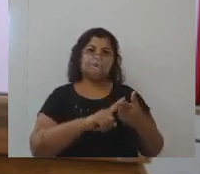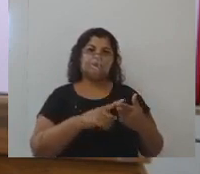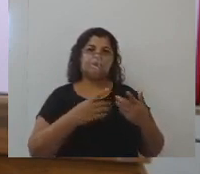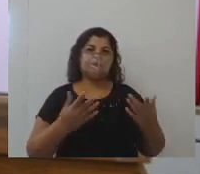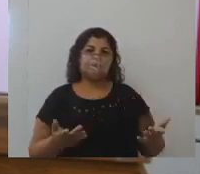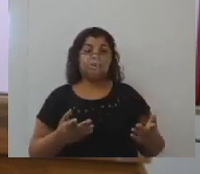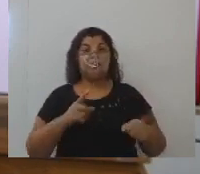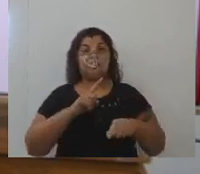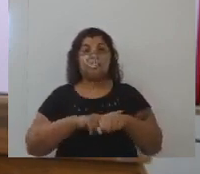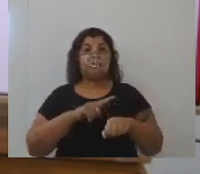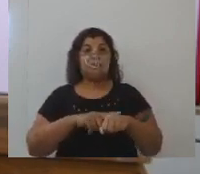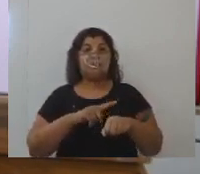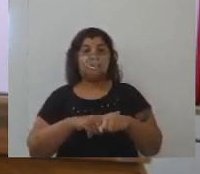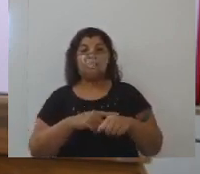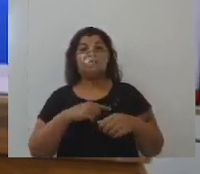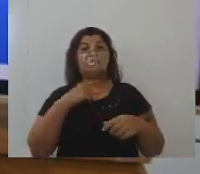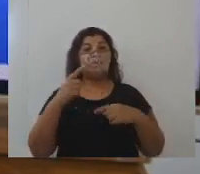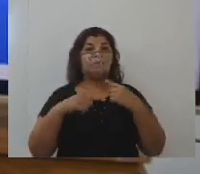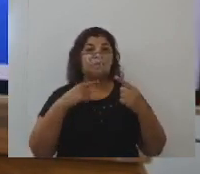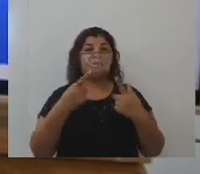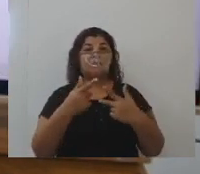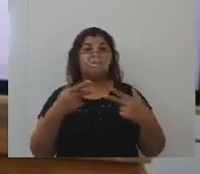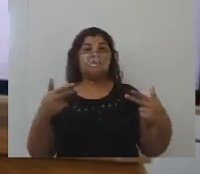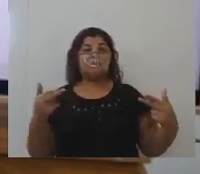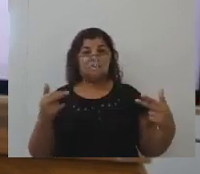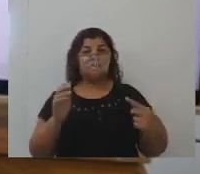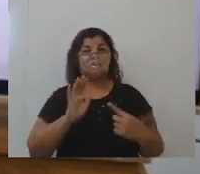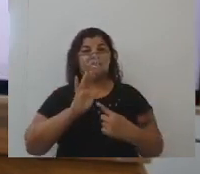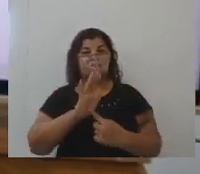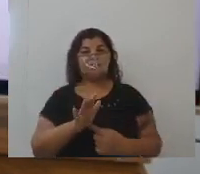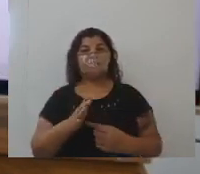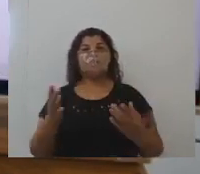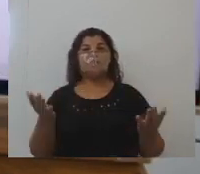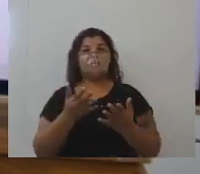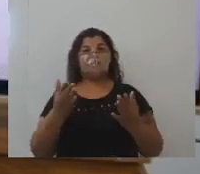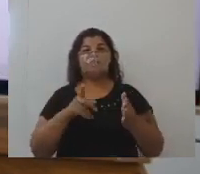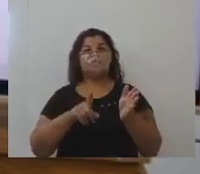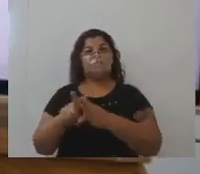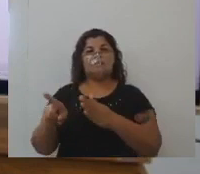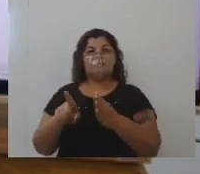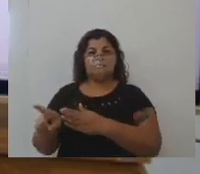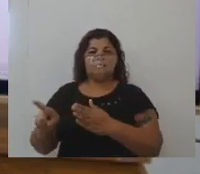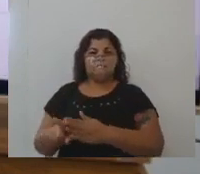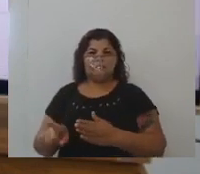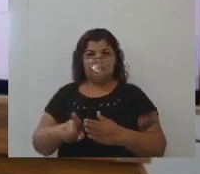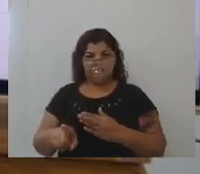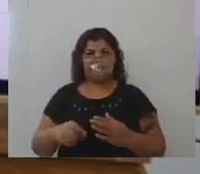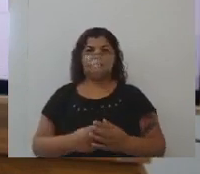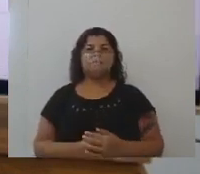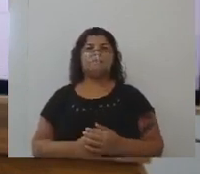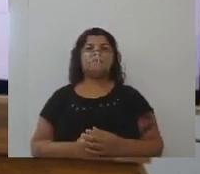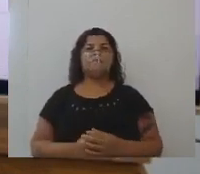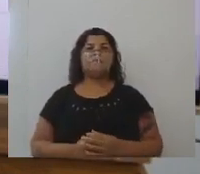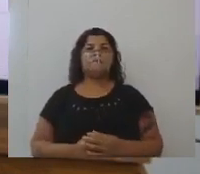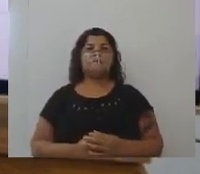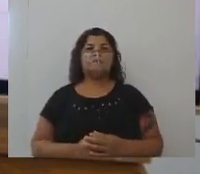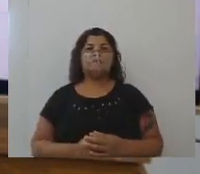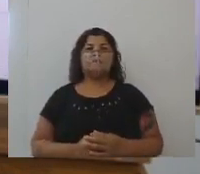vai dar mais tempo da gente ver muita coisa, certo? E a gente vai iniciar as perguntas agora, certo? Vamos lá.